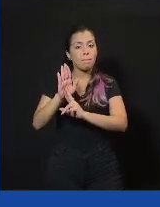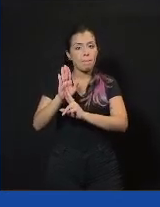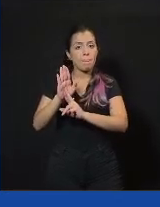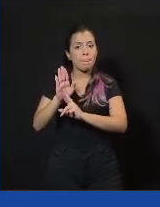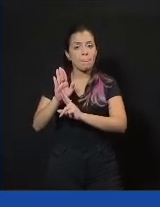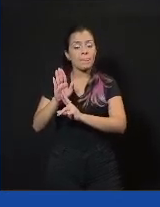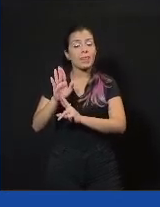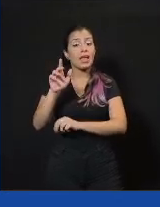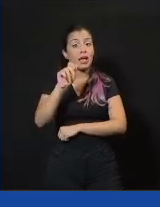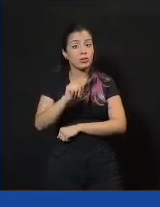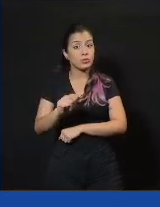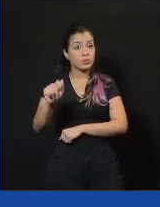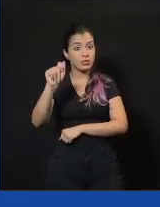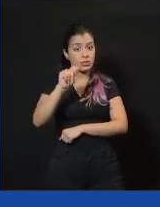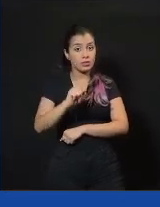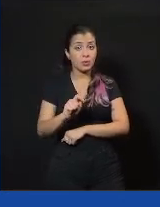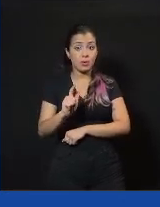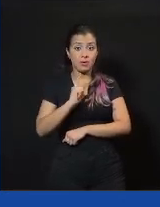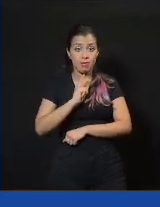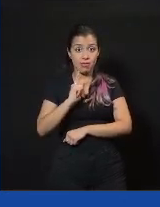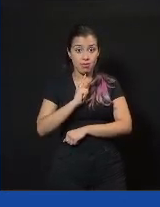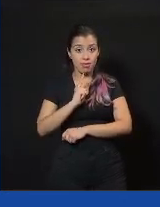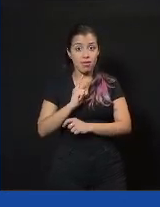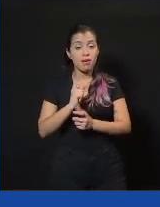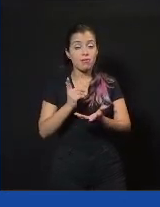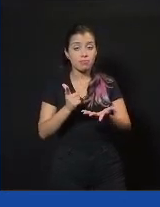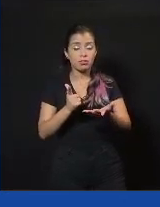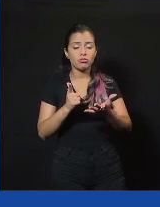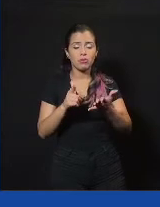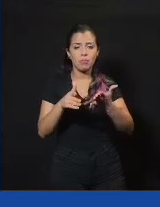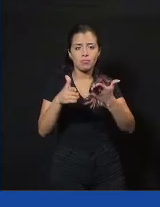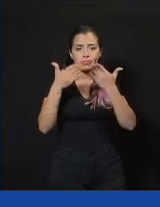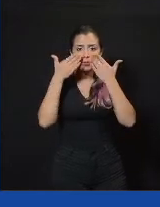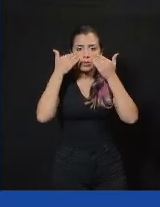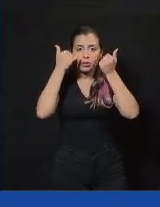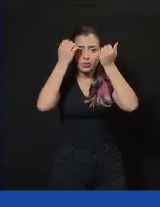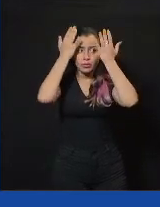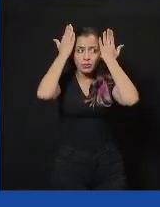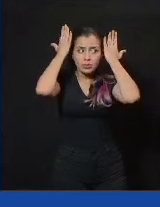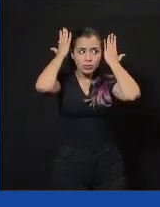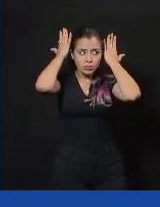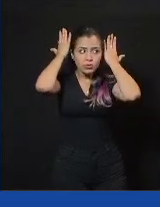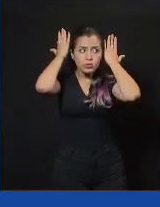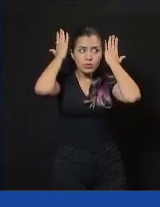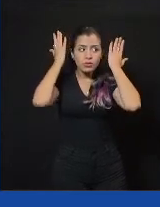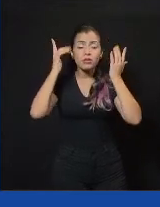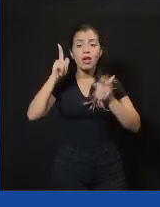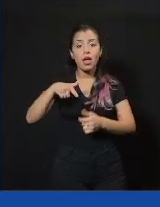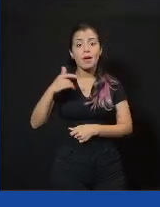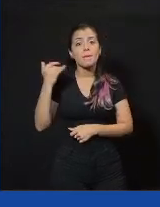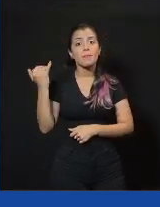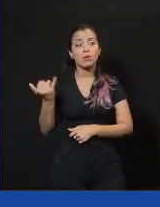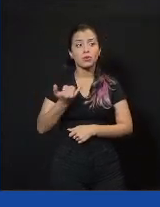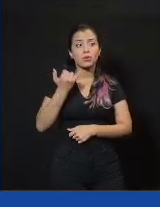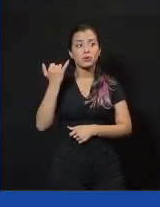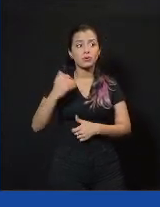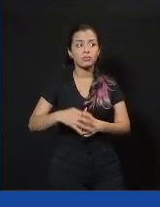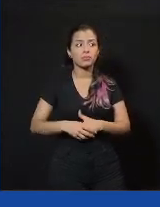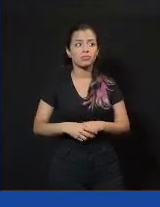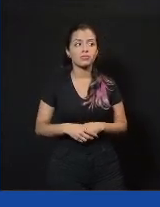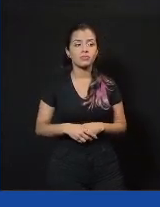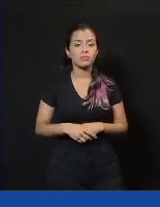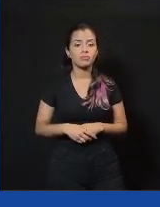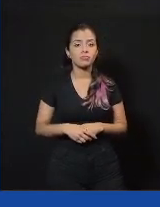ou organizações próprias formais indígenas são instrumentos muito importantes e legais de representatividade dos